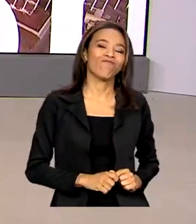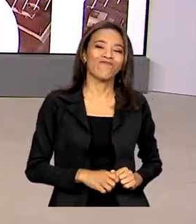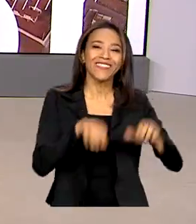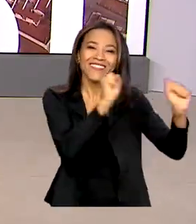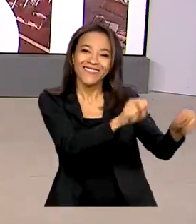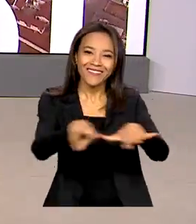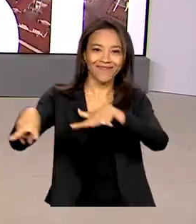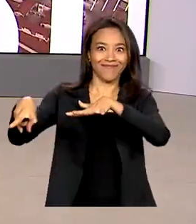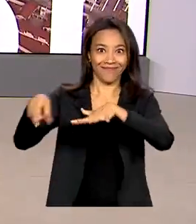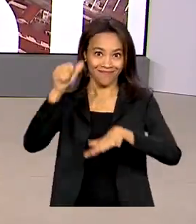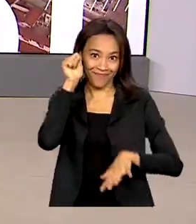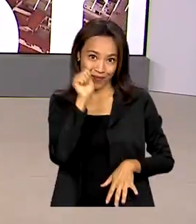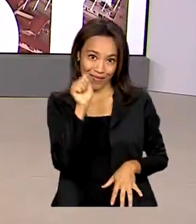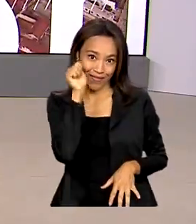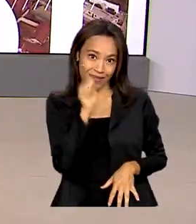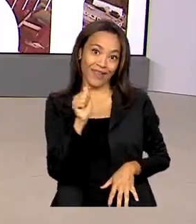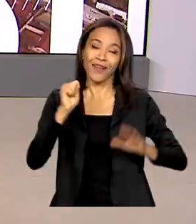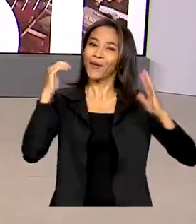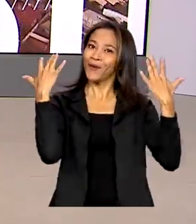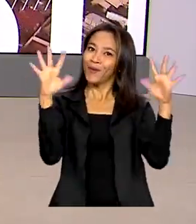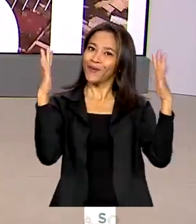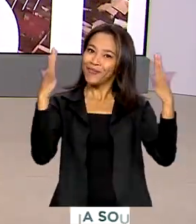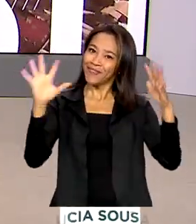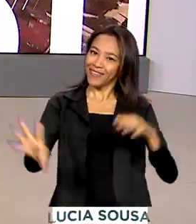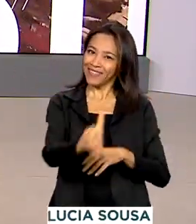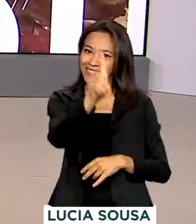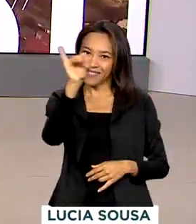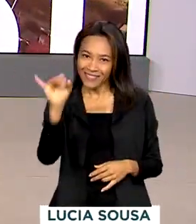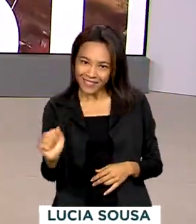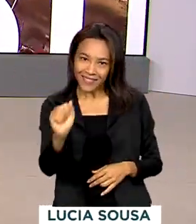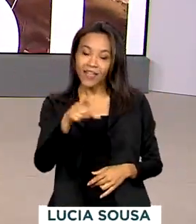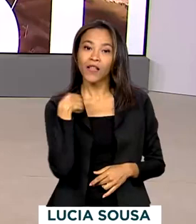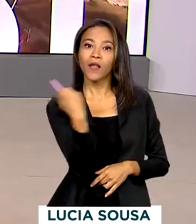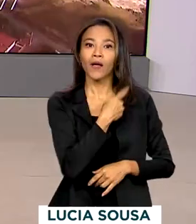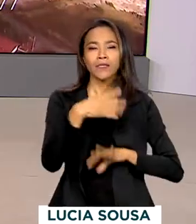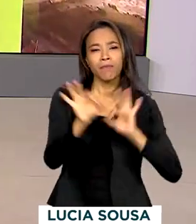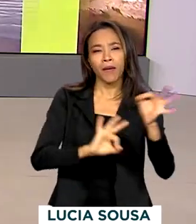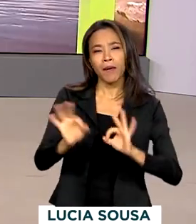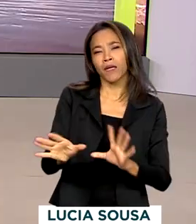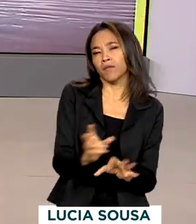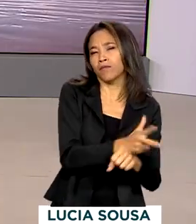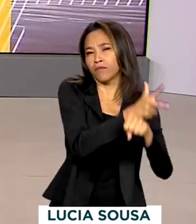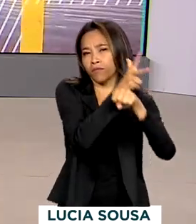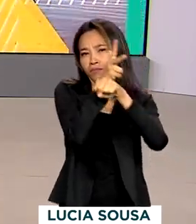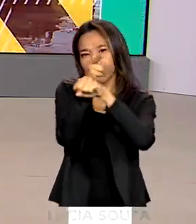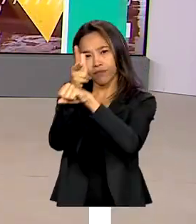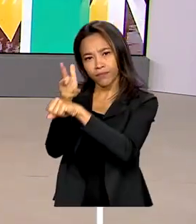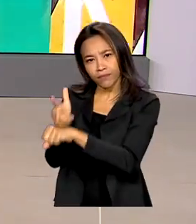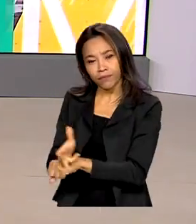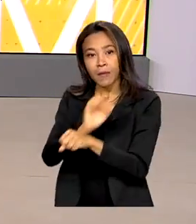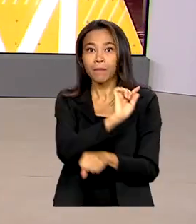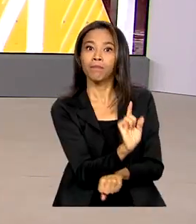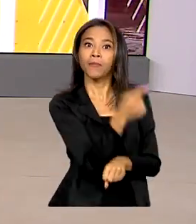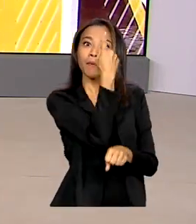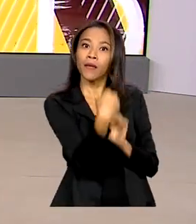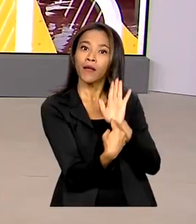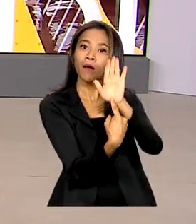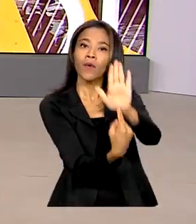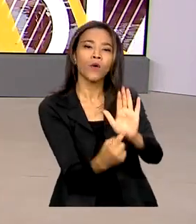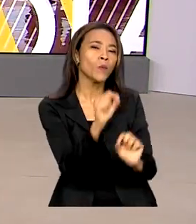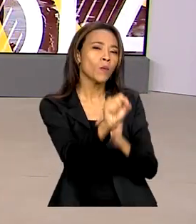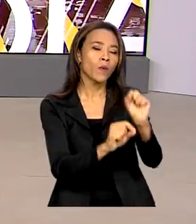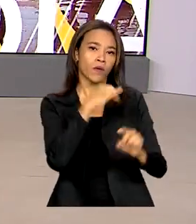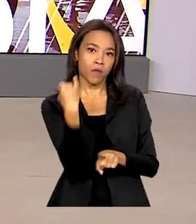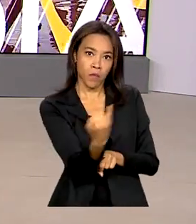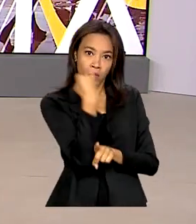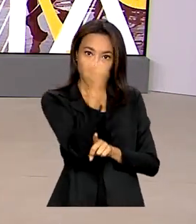Semana da Mulher. Para comemorar a data, nós preparamos uma série de reportagens. A primeira delas mostra a importância